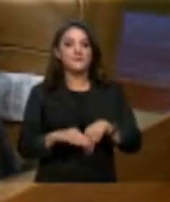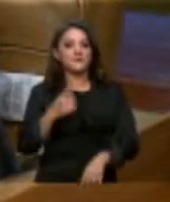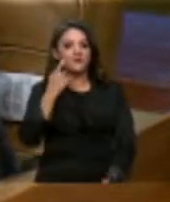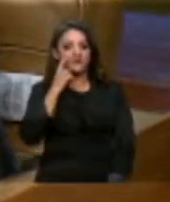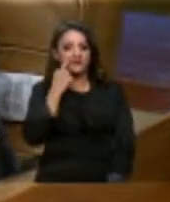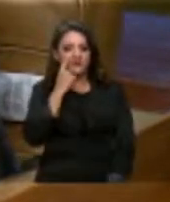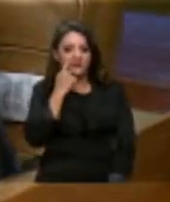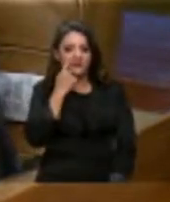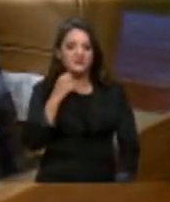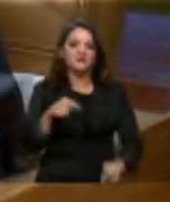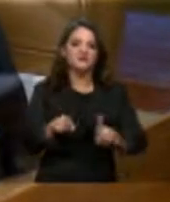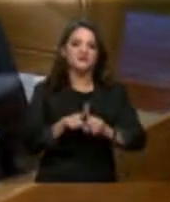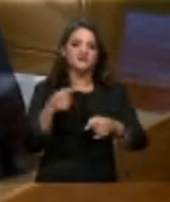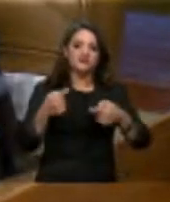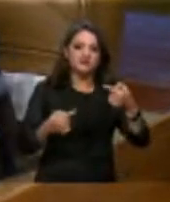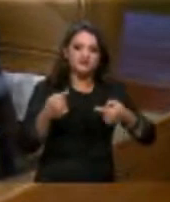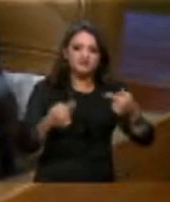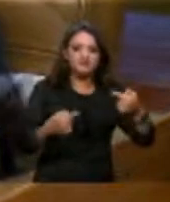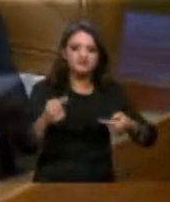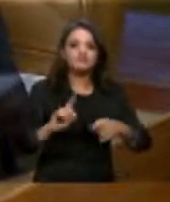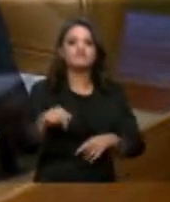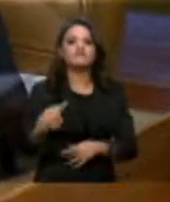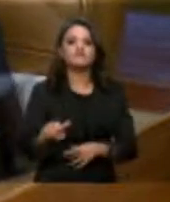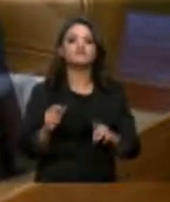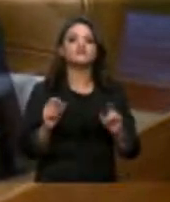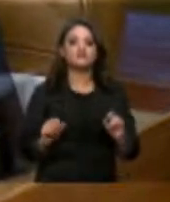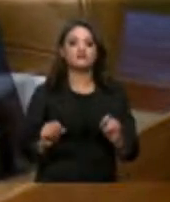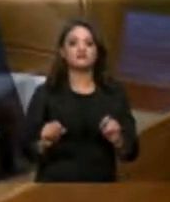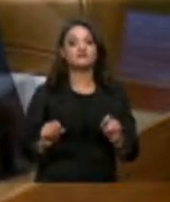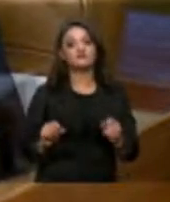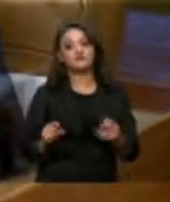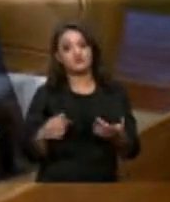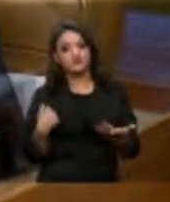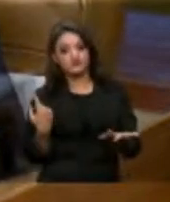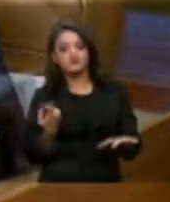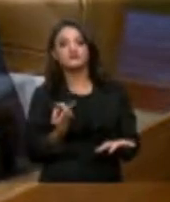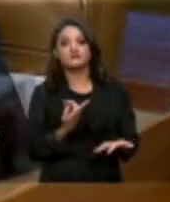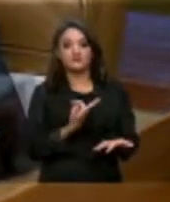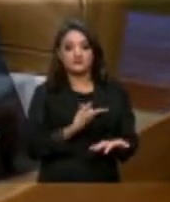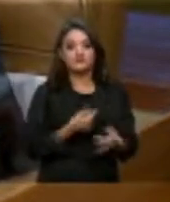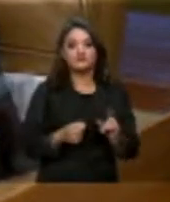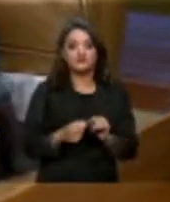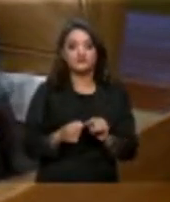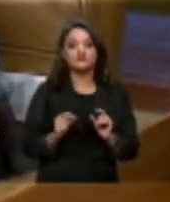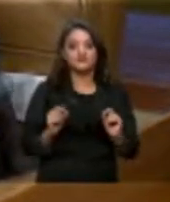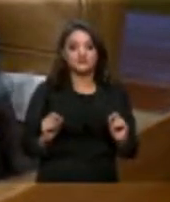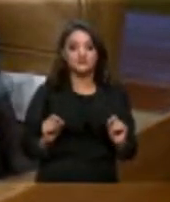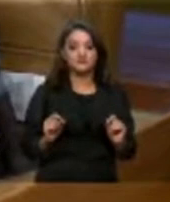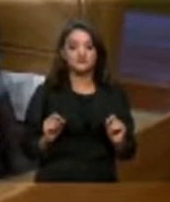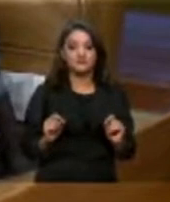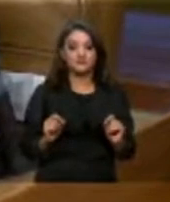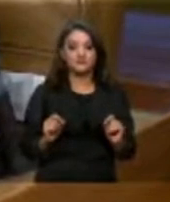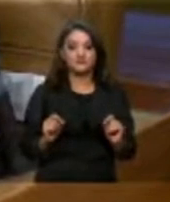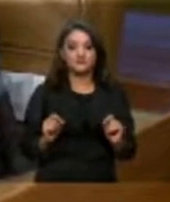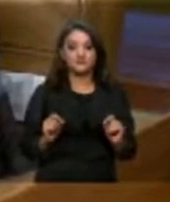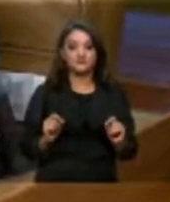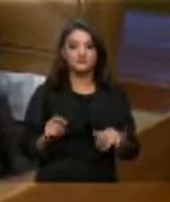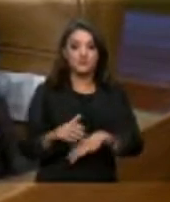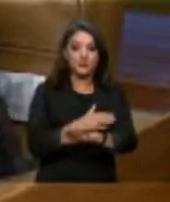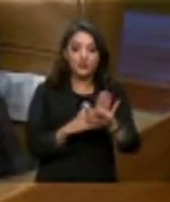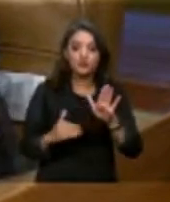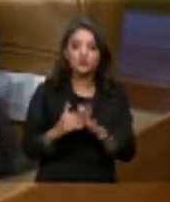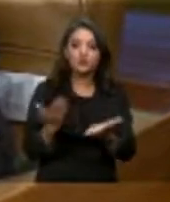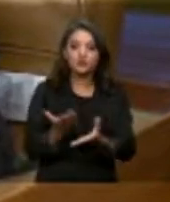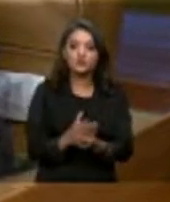nos debates que se seguiram, evidenciando que estamos a aplicar, como nem imaginaria fosse diferente, a todos os feitos